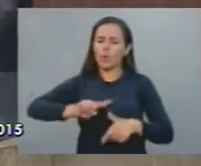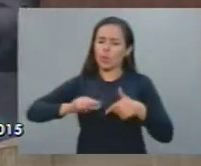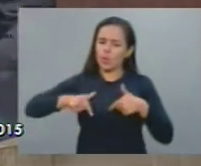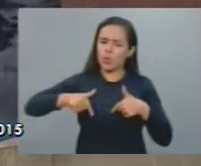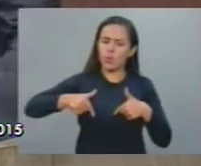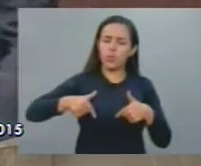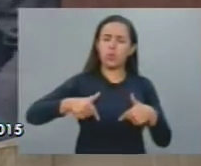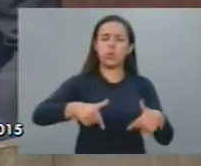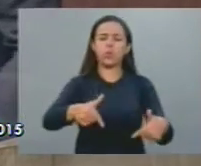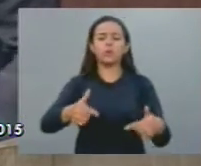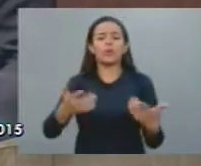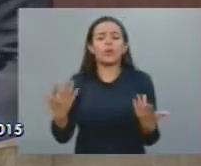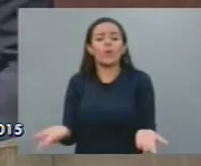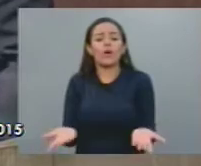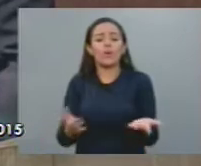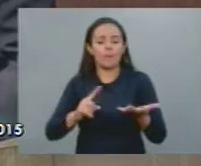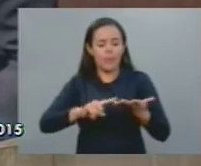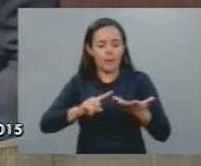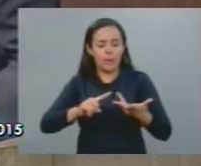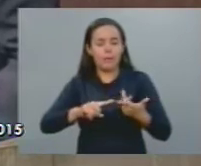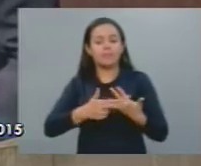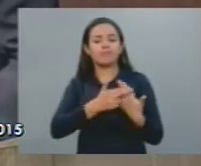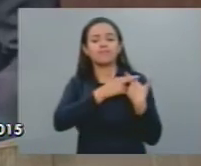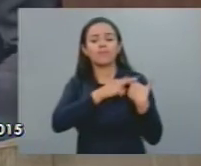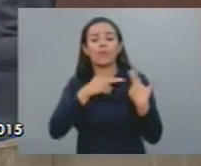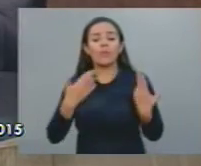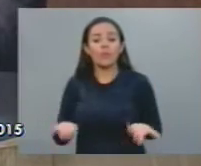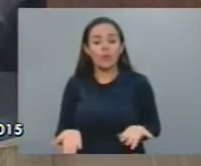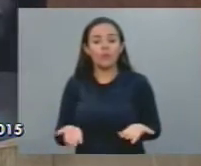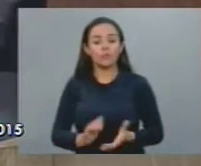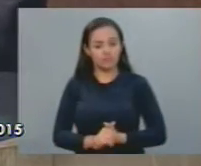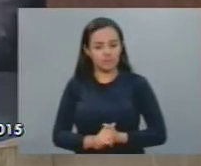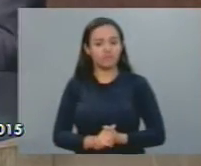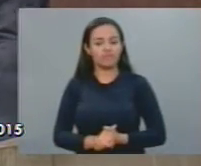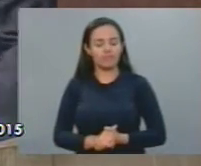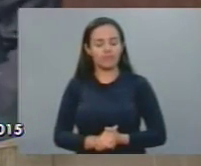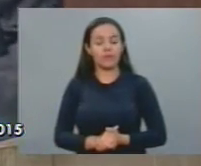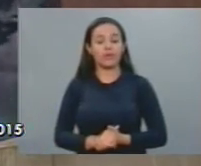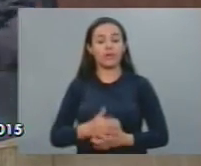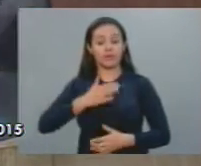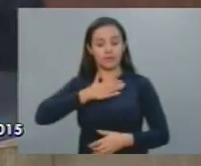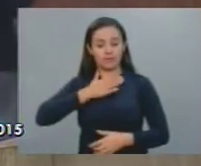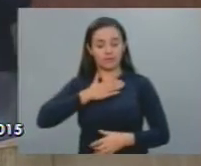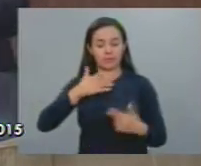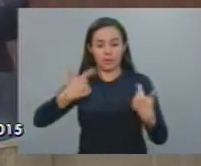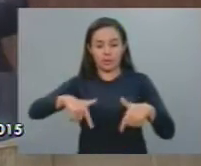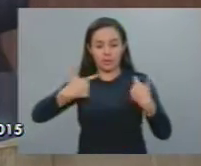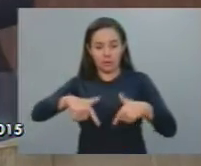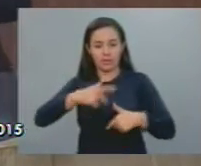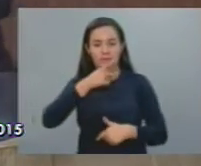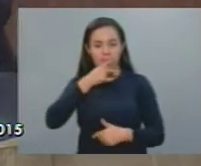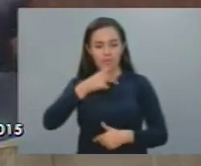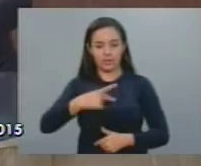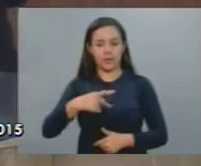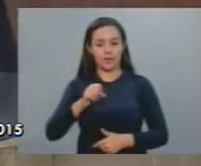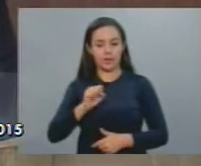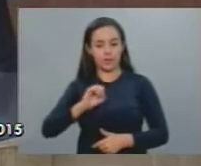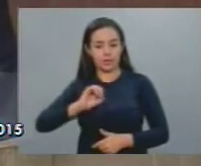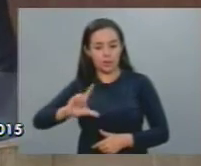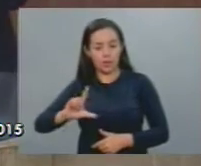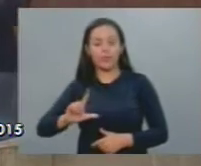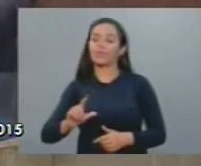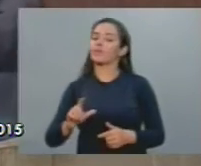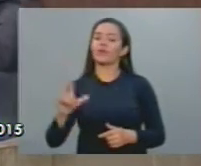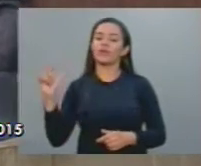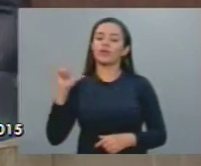as nossas responsabilidades públicas e coletivas. O nosso mandato, ele foi constituído a partir